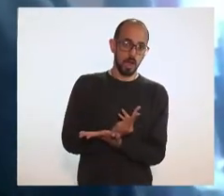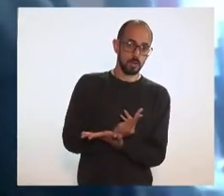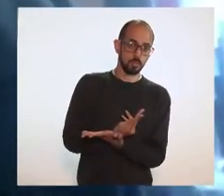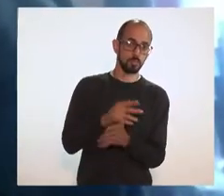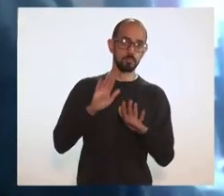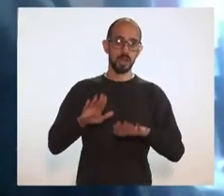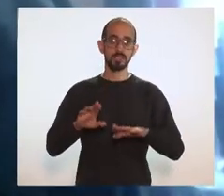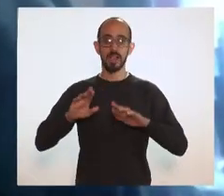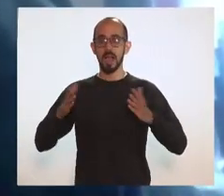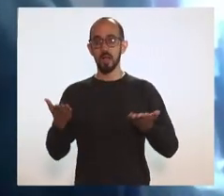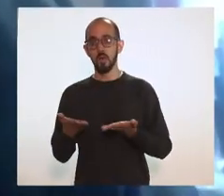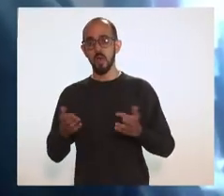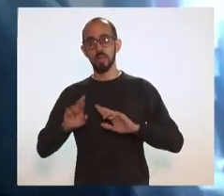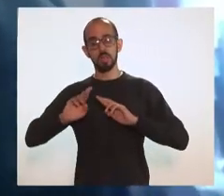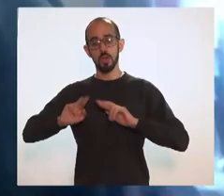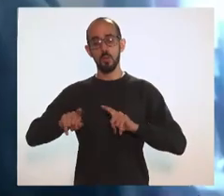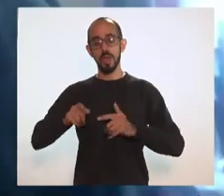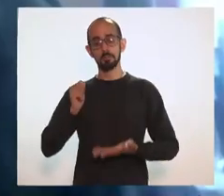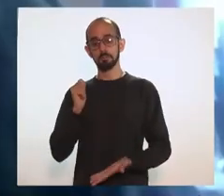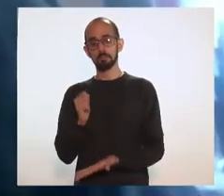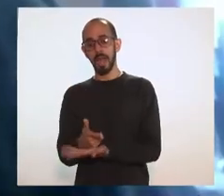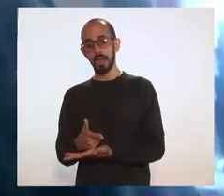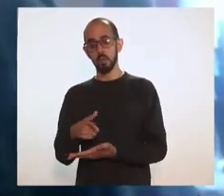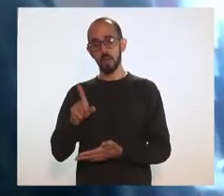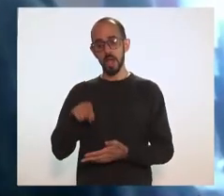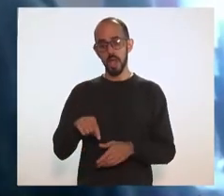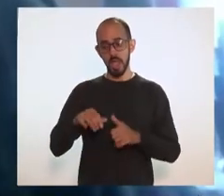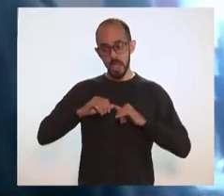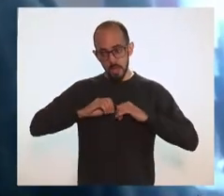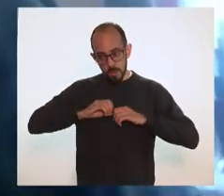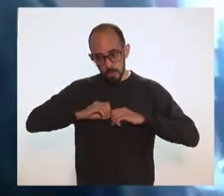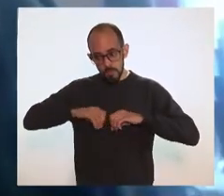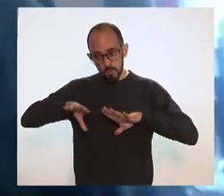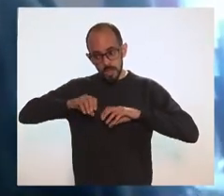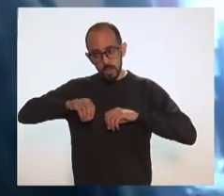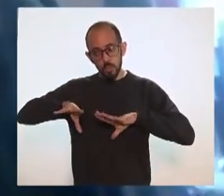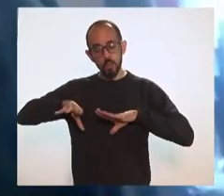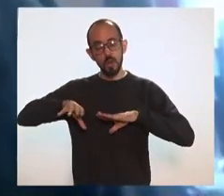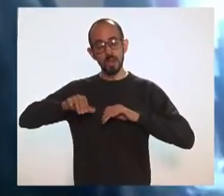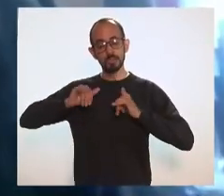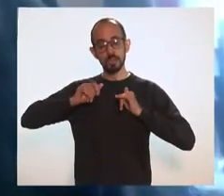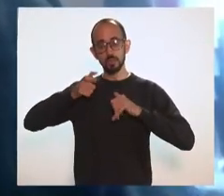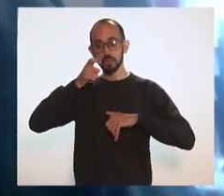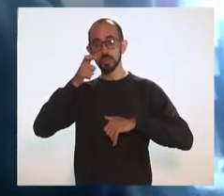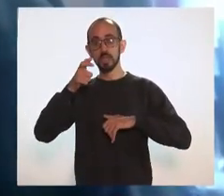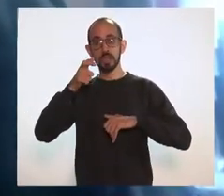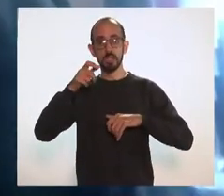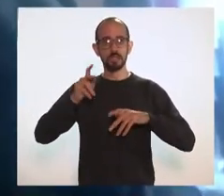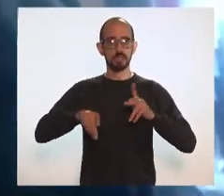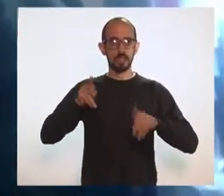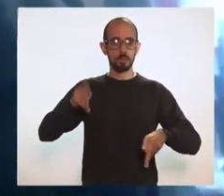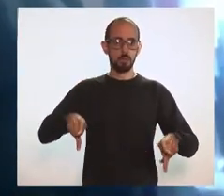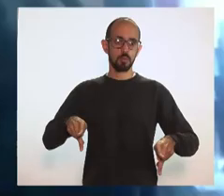propaganda comercial paga. É veiculação de matéria de interesse público por órgão